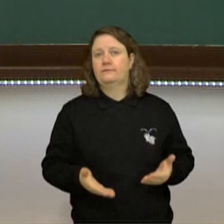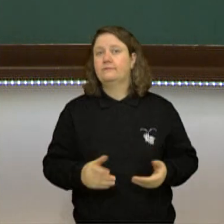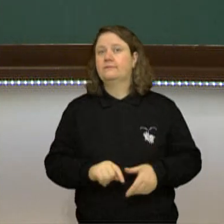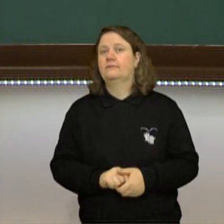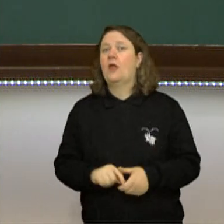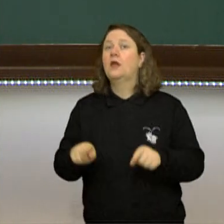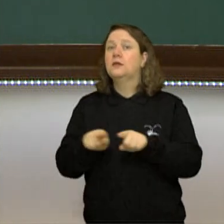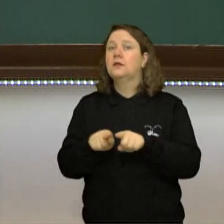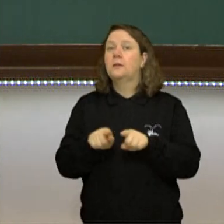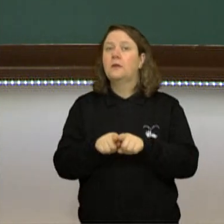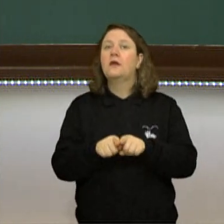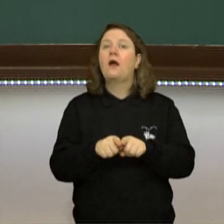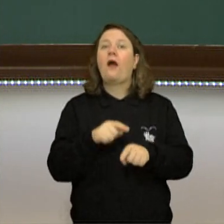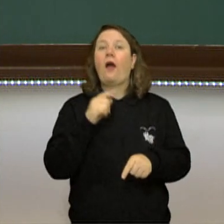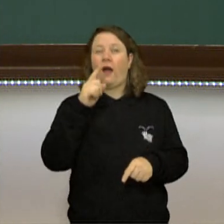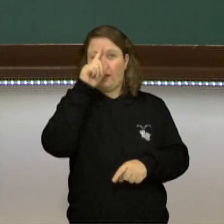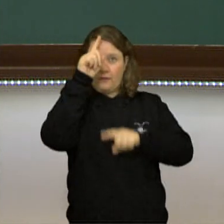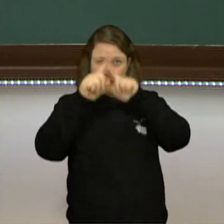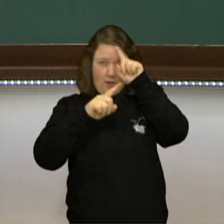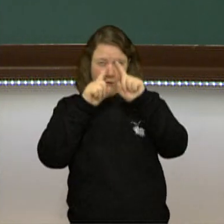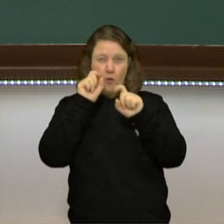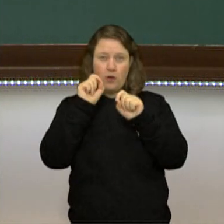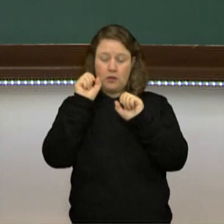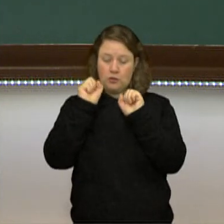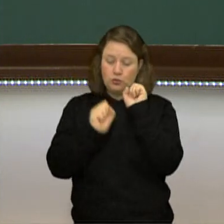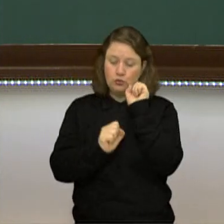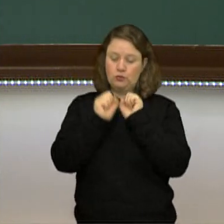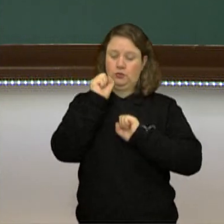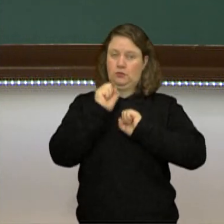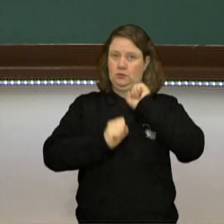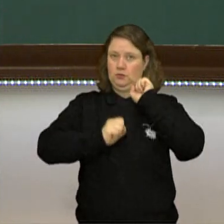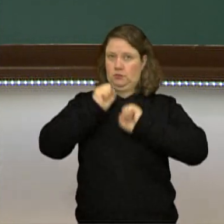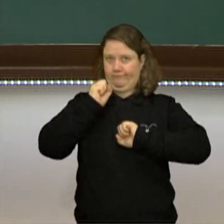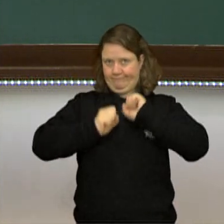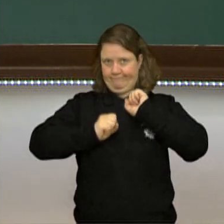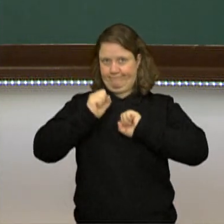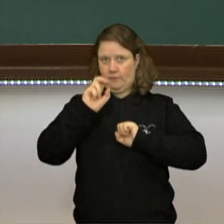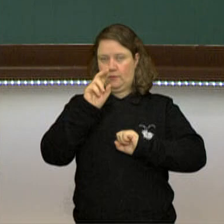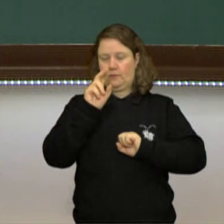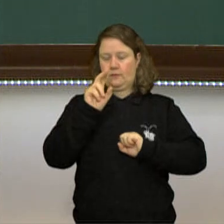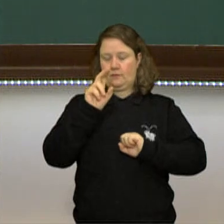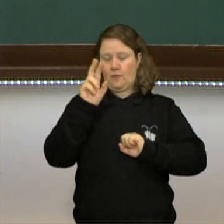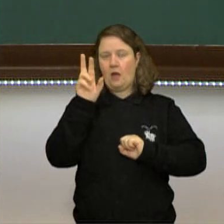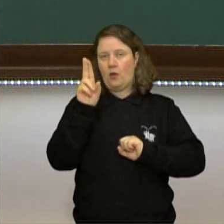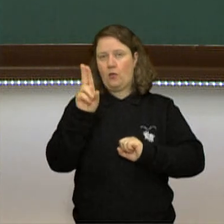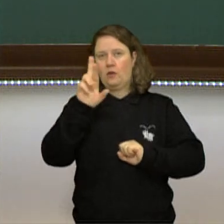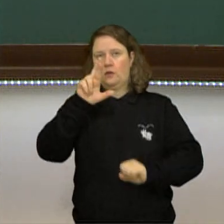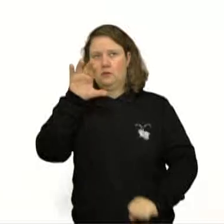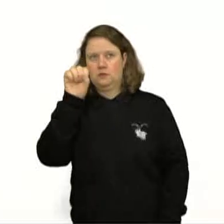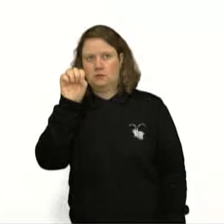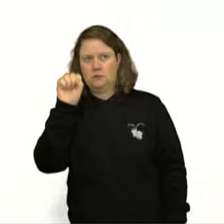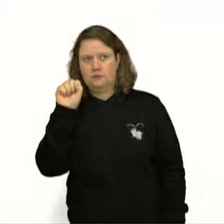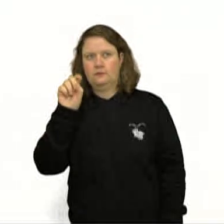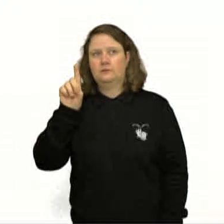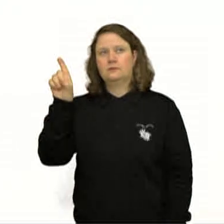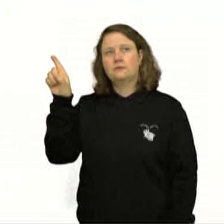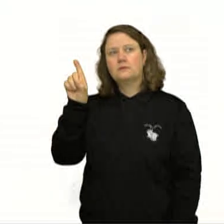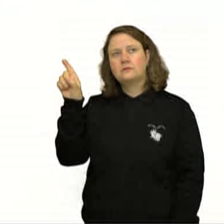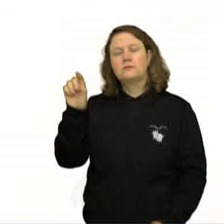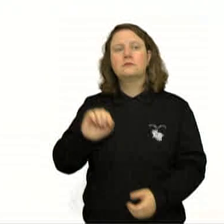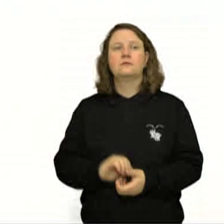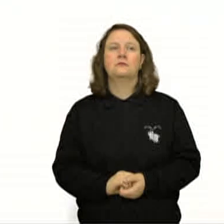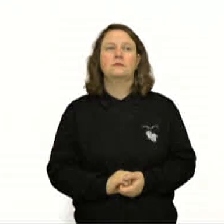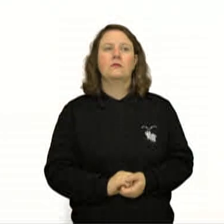poder industrializar a União Soviética. Aqui no Paraná nós temos a colônia de Vitmachur,